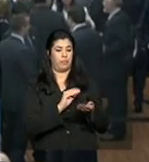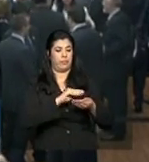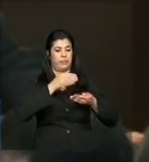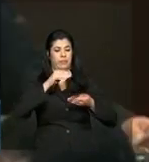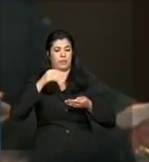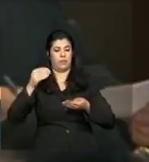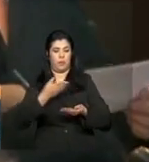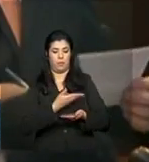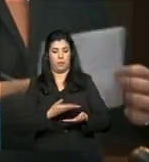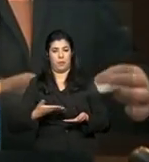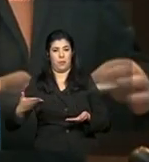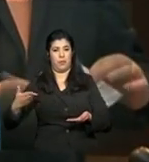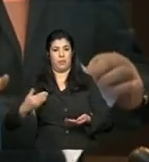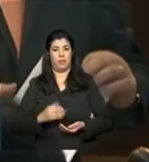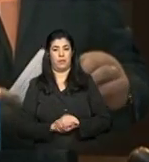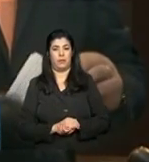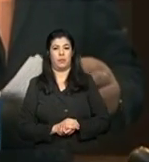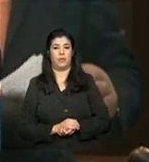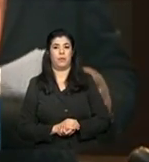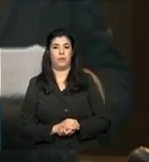mesmos.